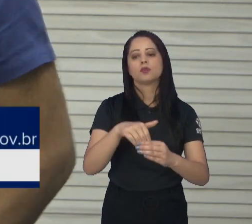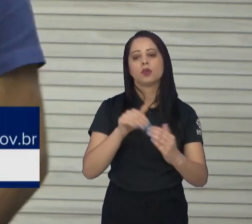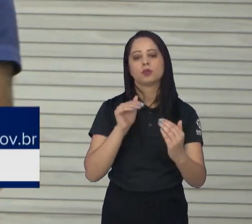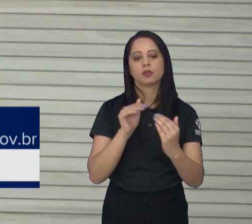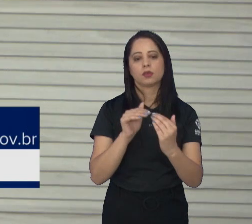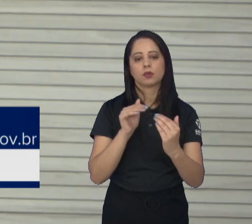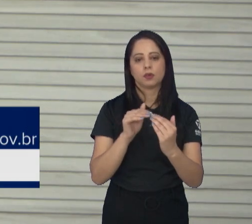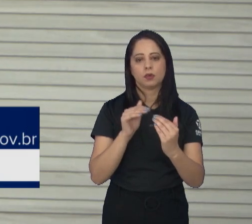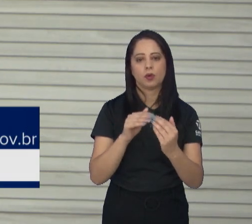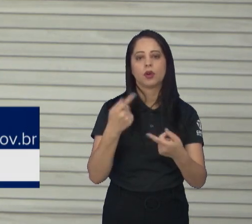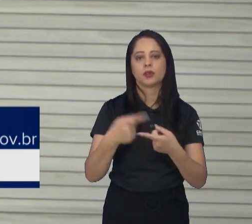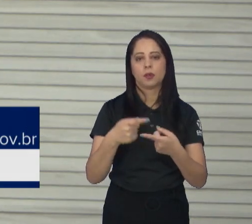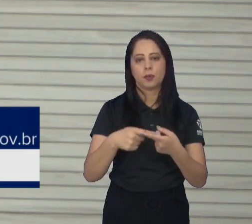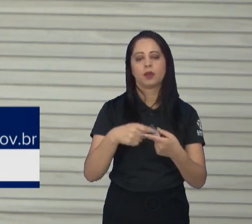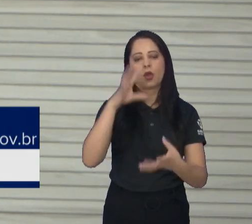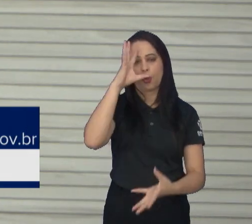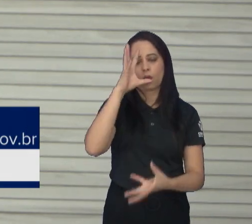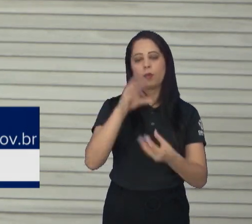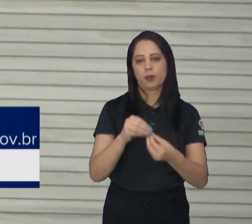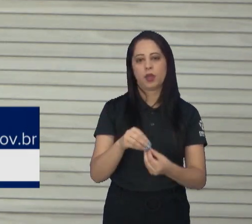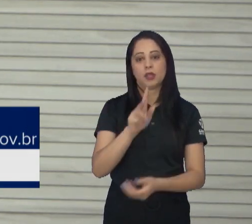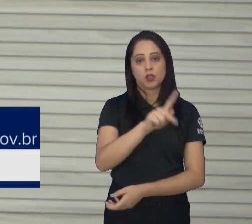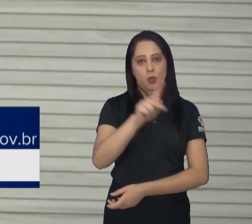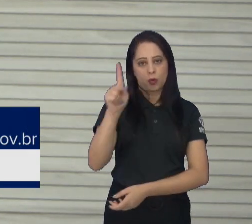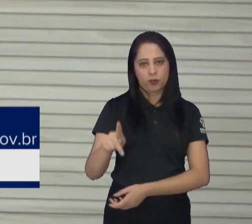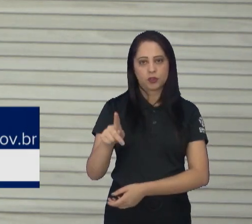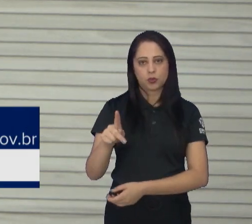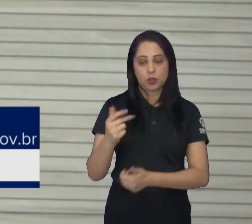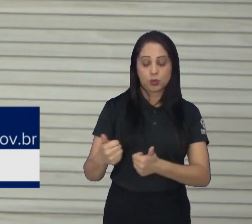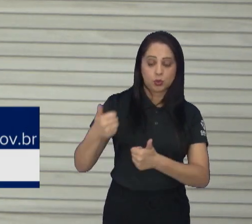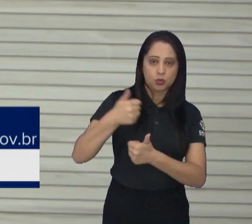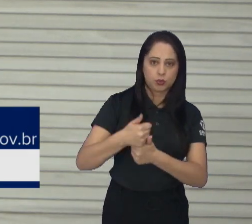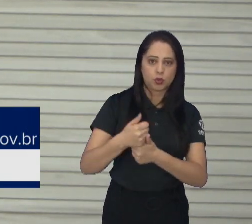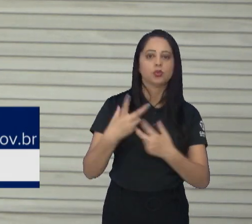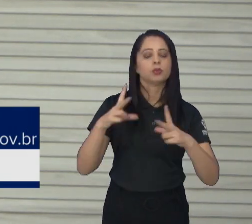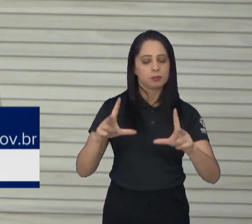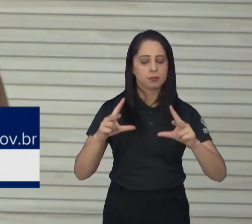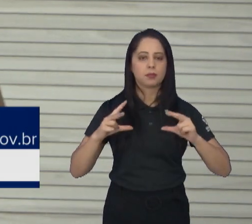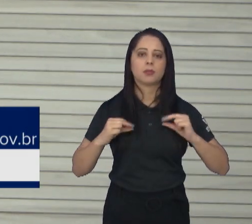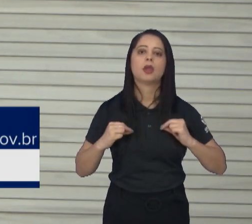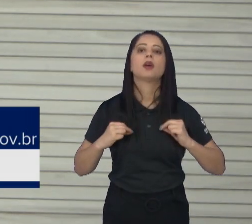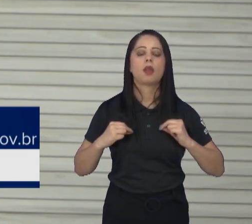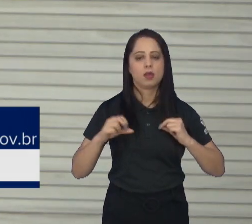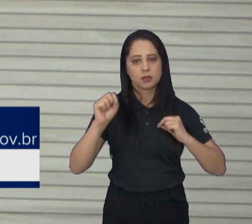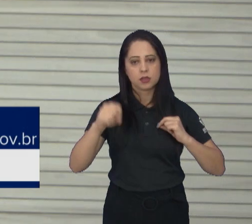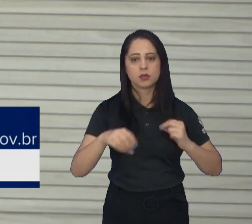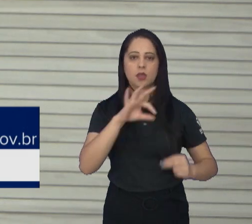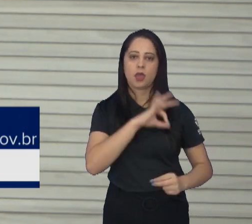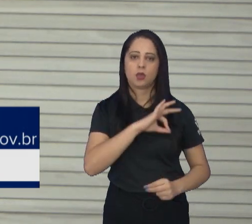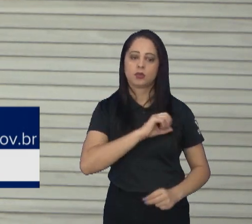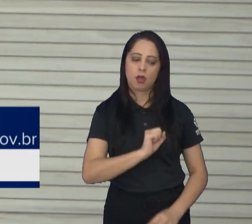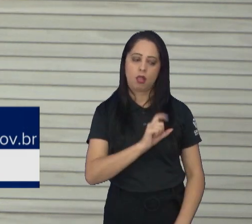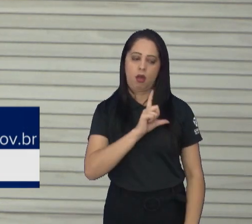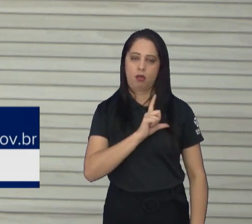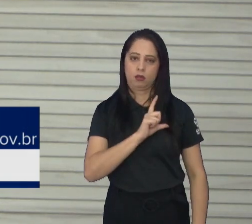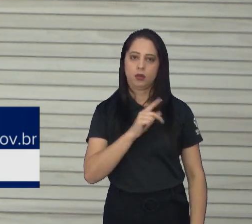entender que os professores, principalmente os professores PDs, mereciam esse reajuste do